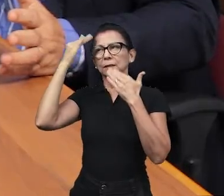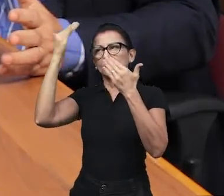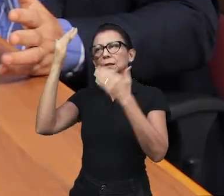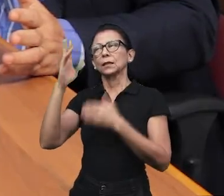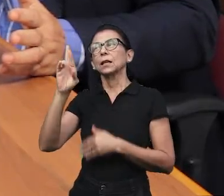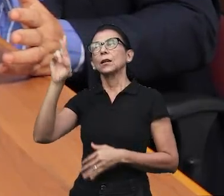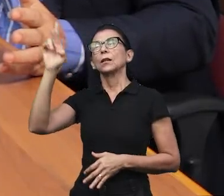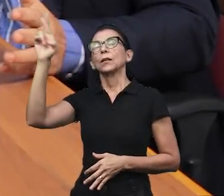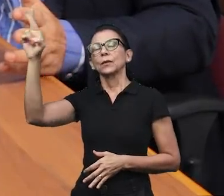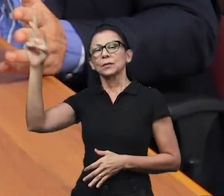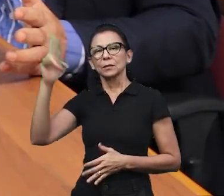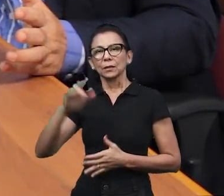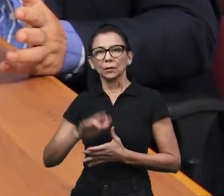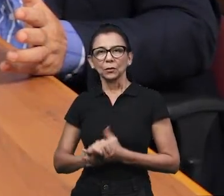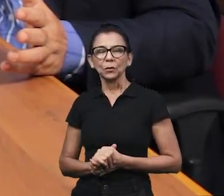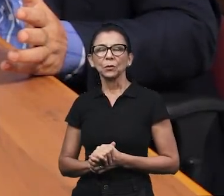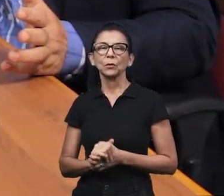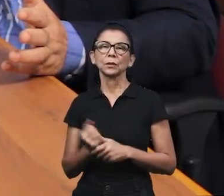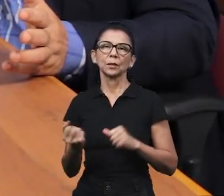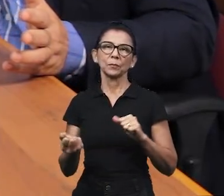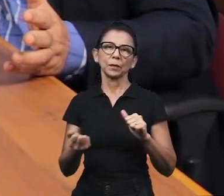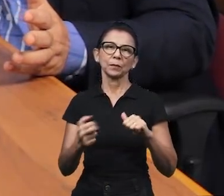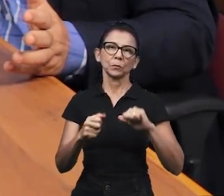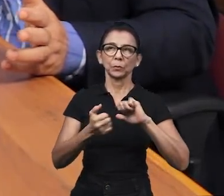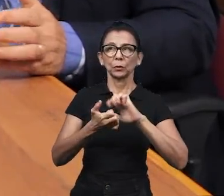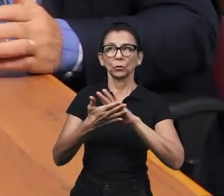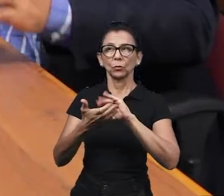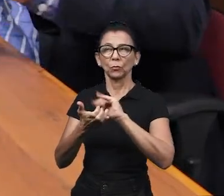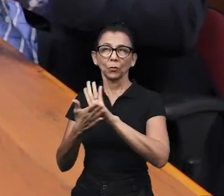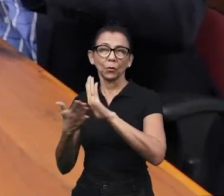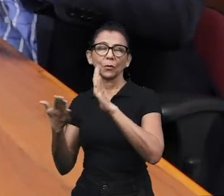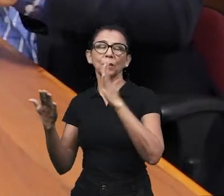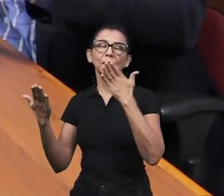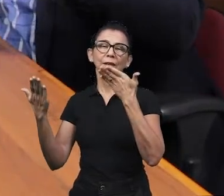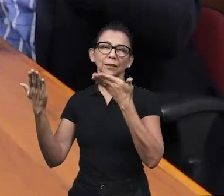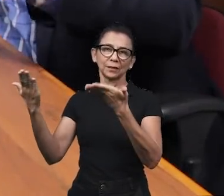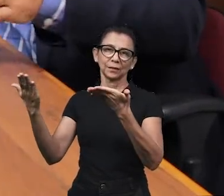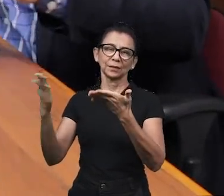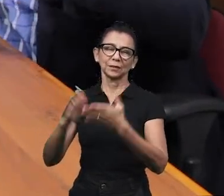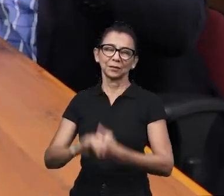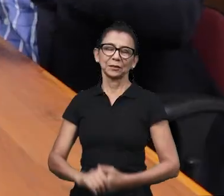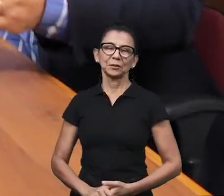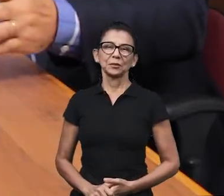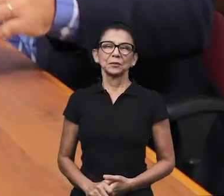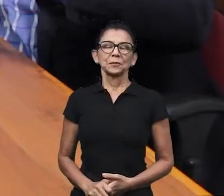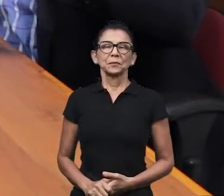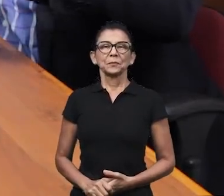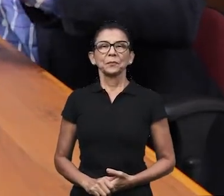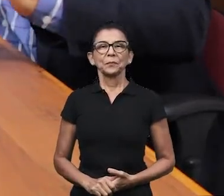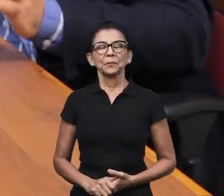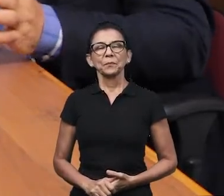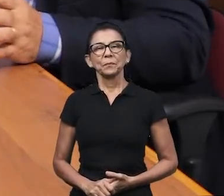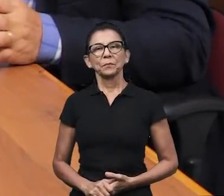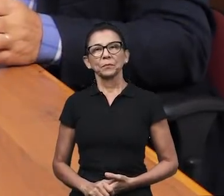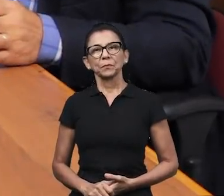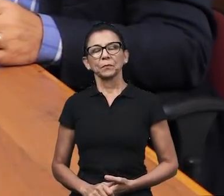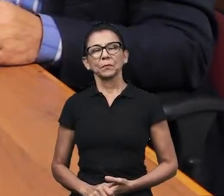a curiosidade, né? Sempre tem a curiosidade. É o curioso, assim. É o curioso. Mas, pronto, era louvor, gratidão, adoração a Deus,